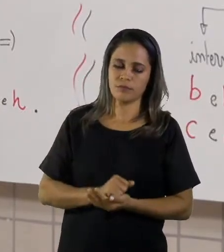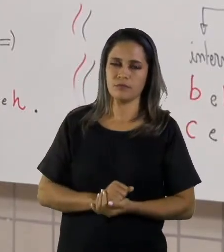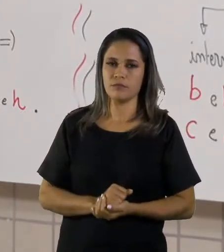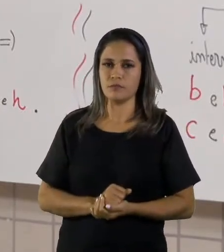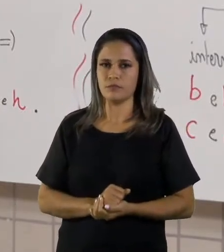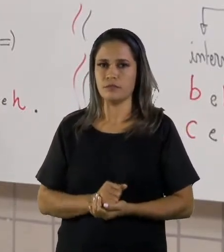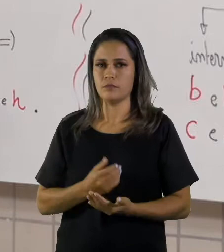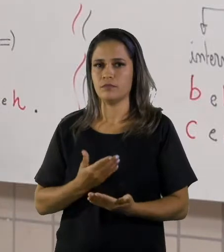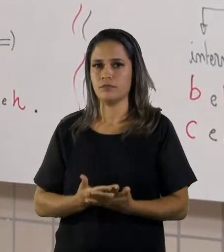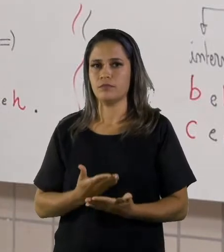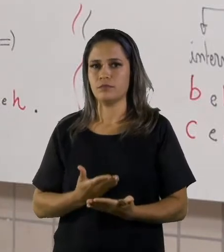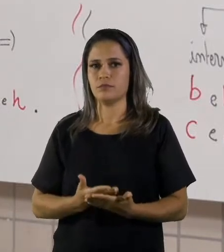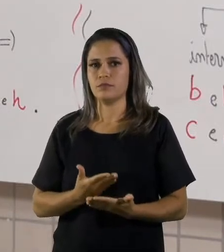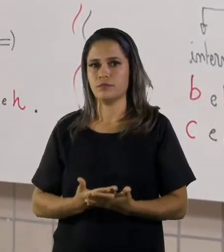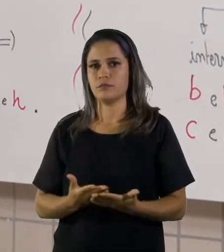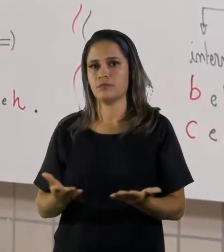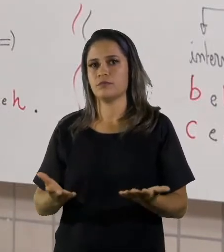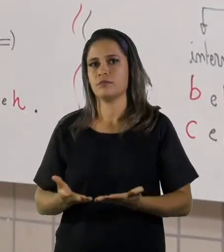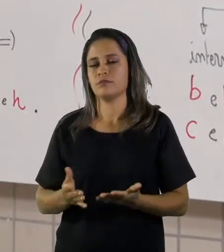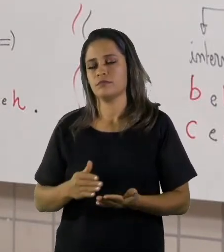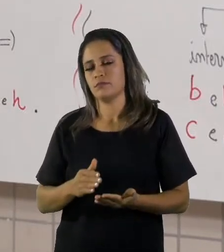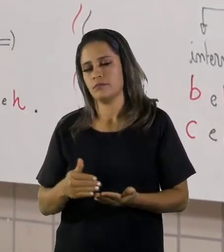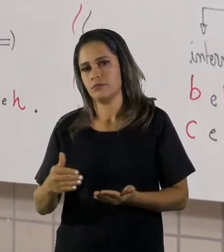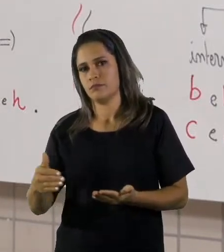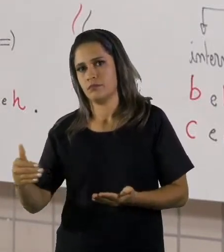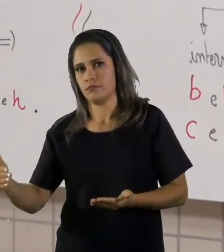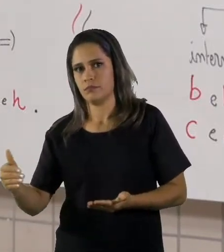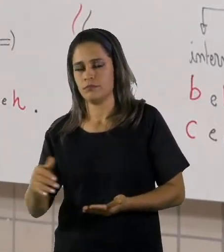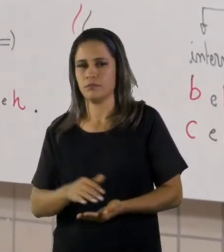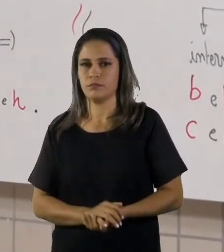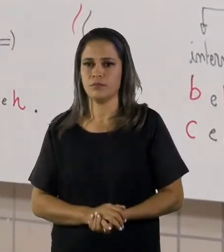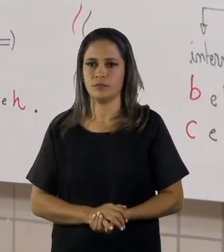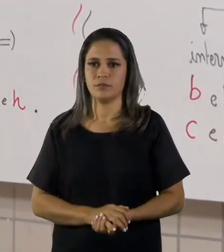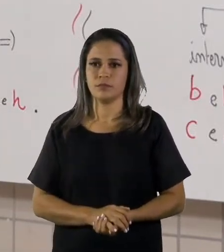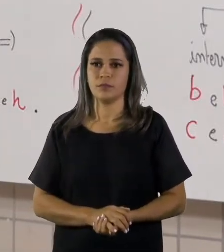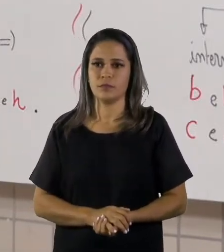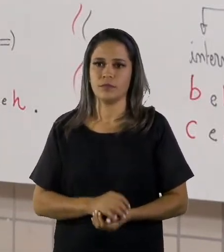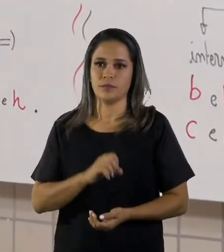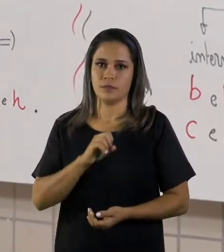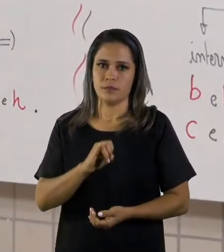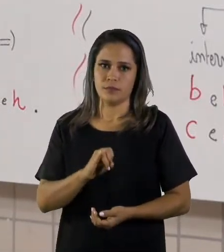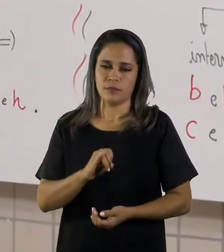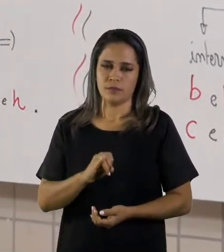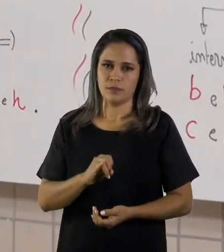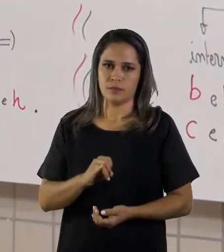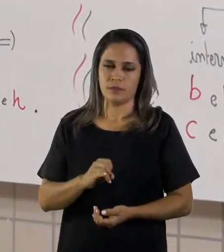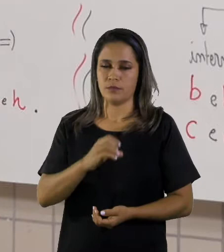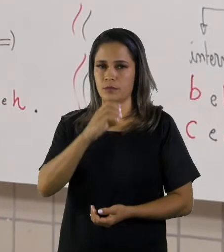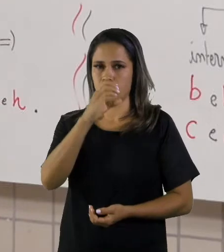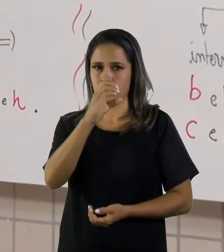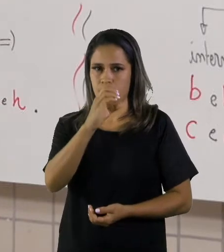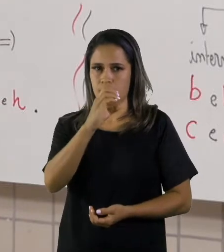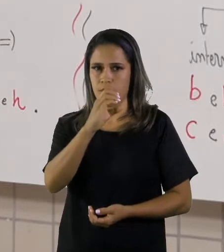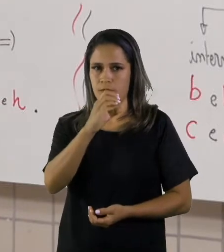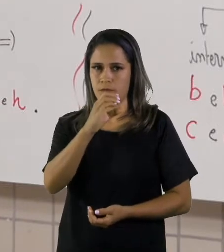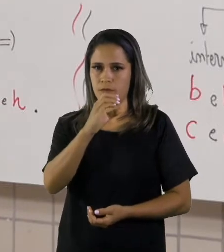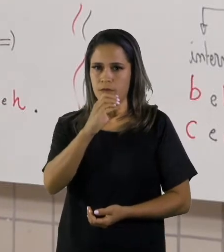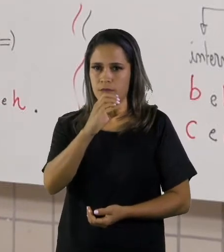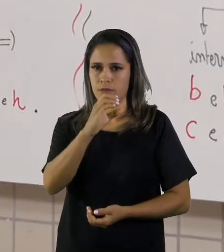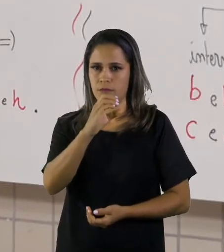estudo de correspondência nos demais ângulos. Se eu pegar o ângulo C,